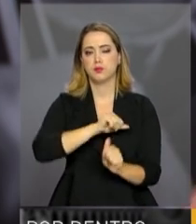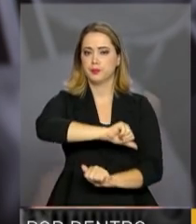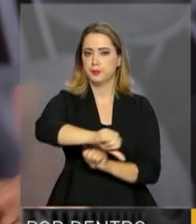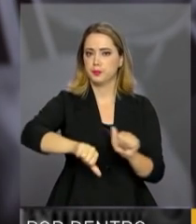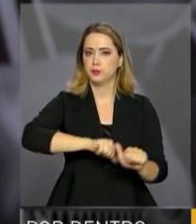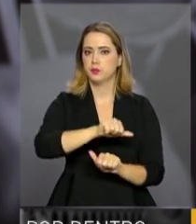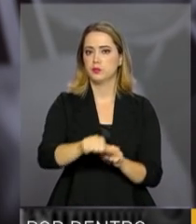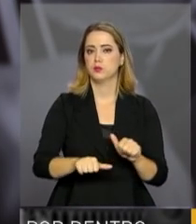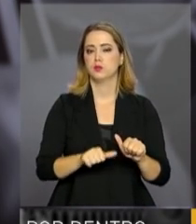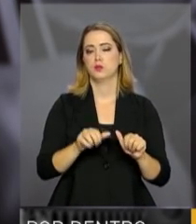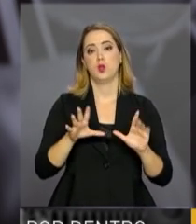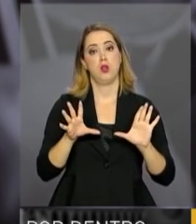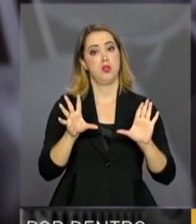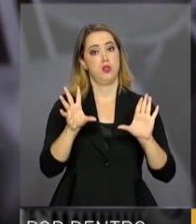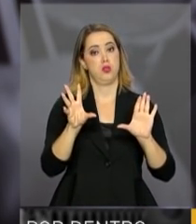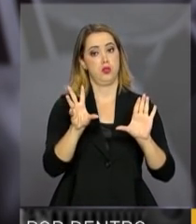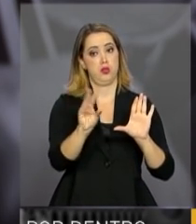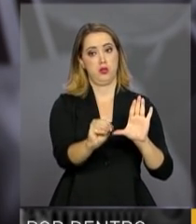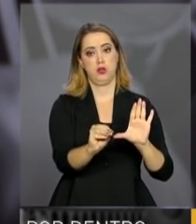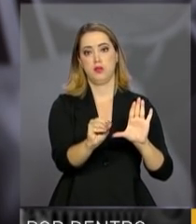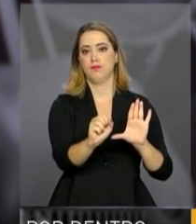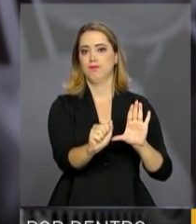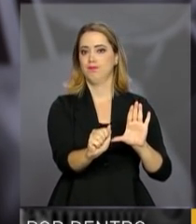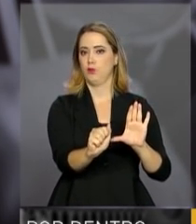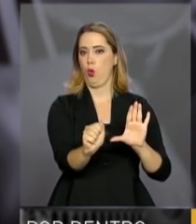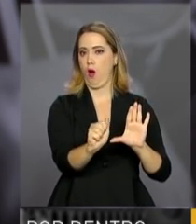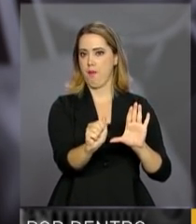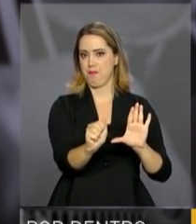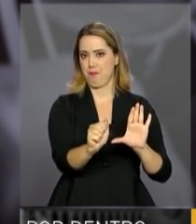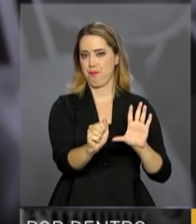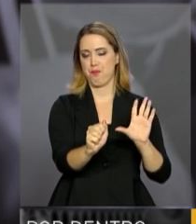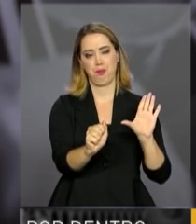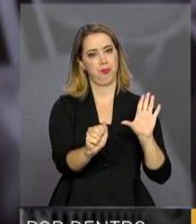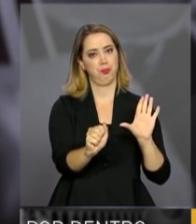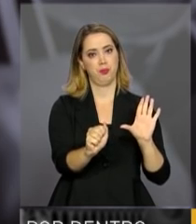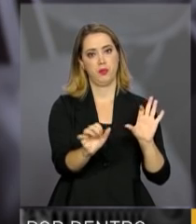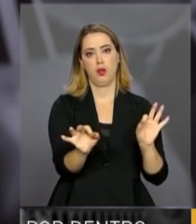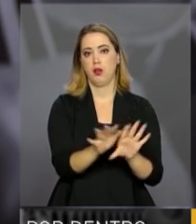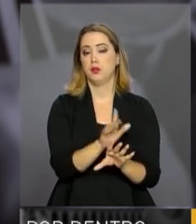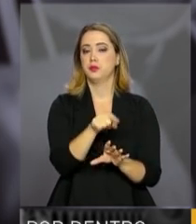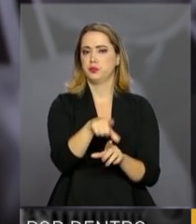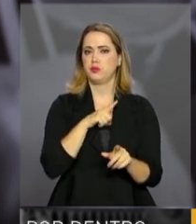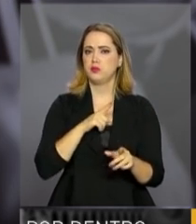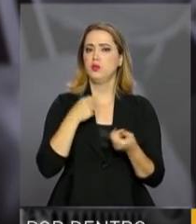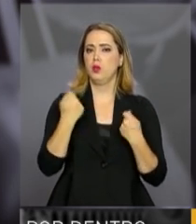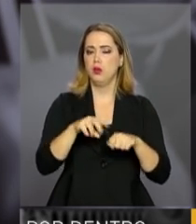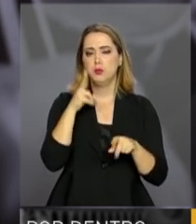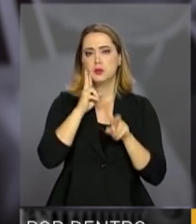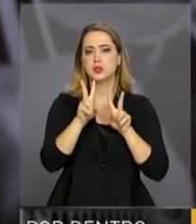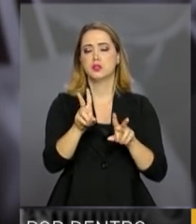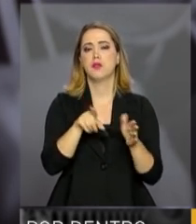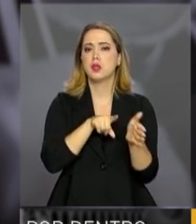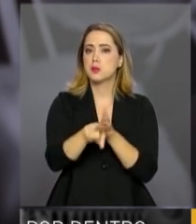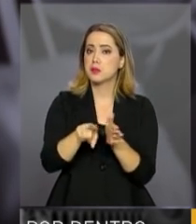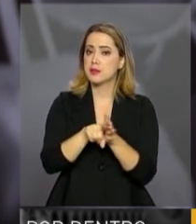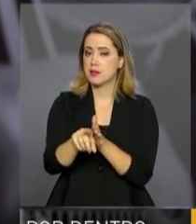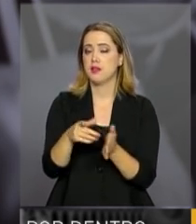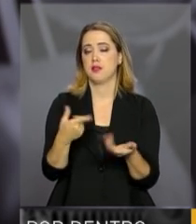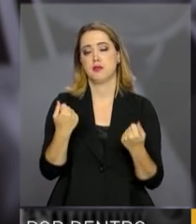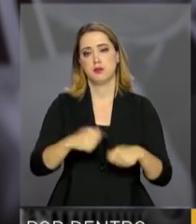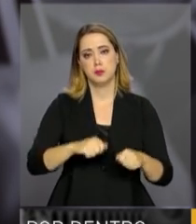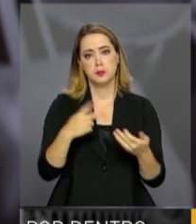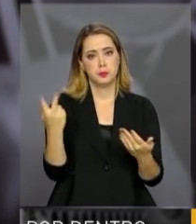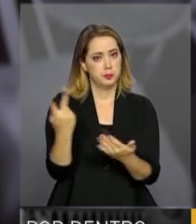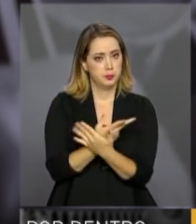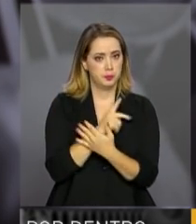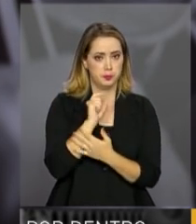migração, esse desligamento. É evidente que existem salvaguardas importantes, as pesquisas que obrigatoriamente